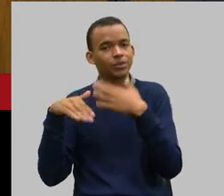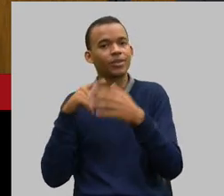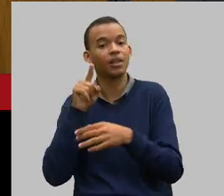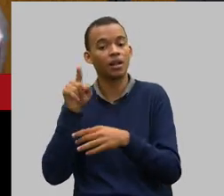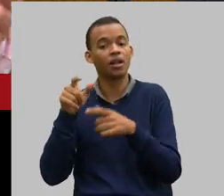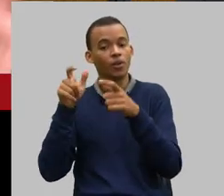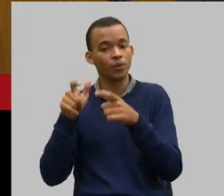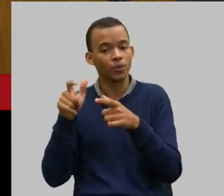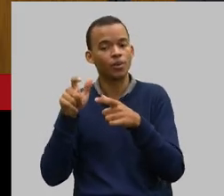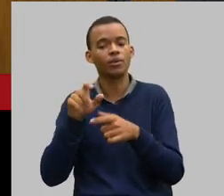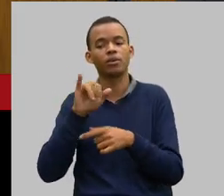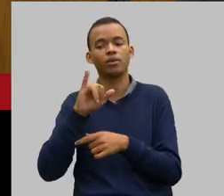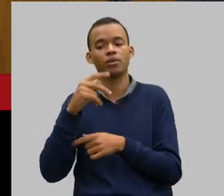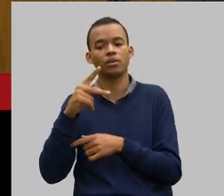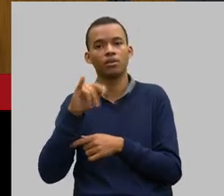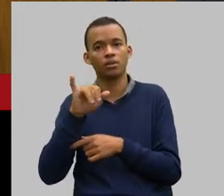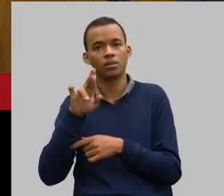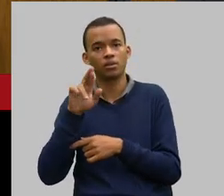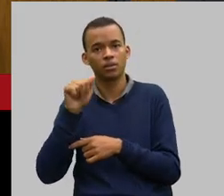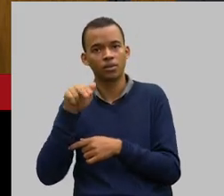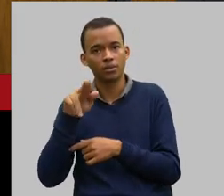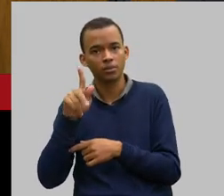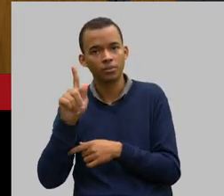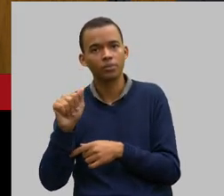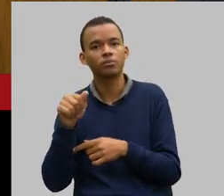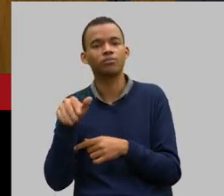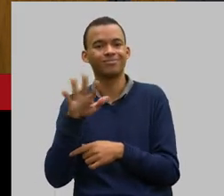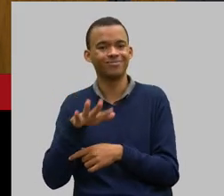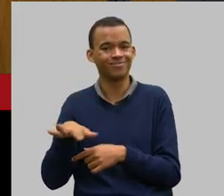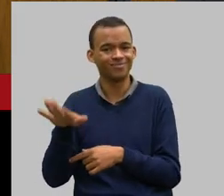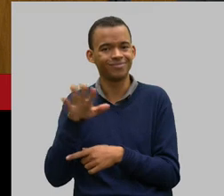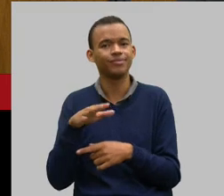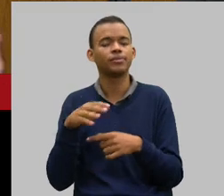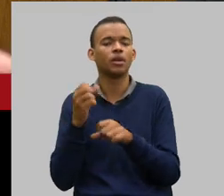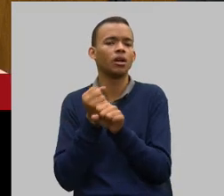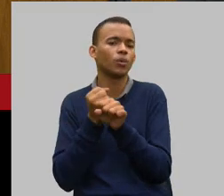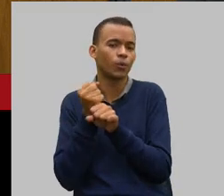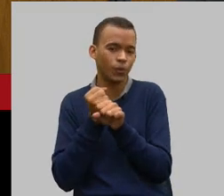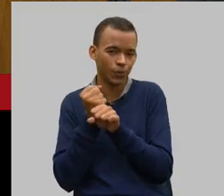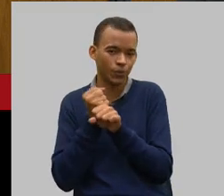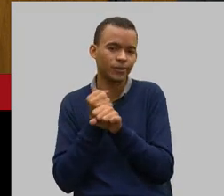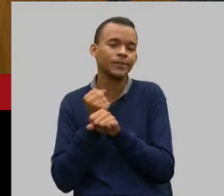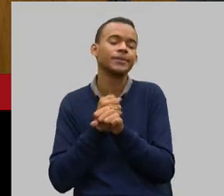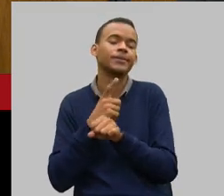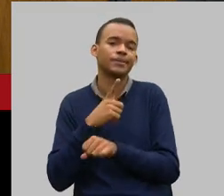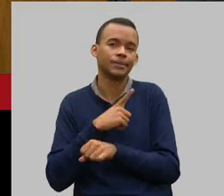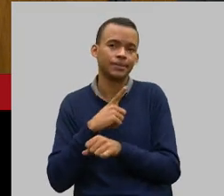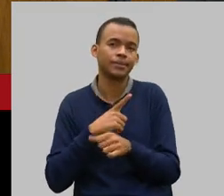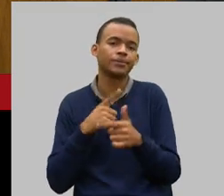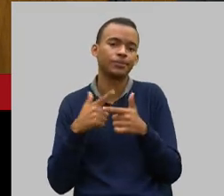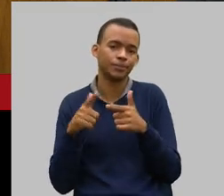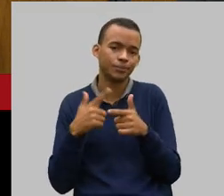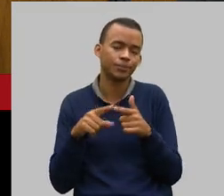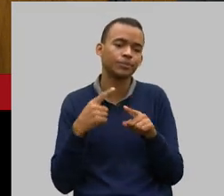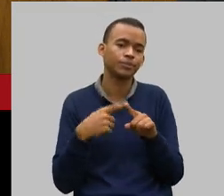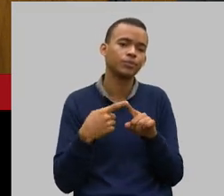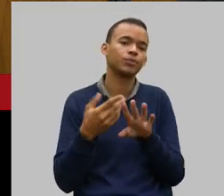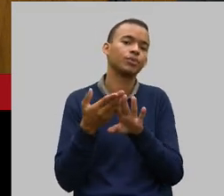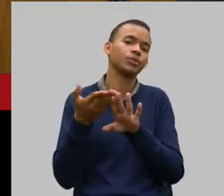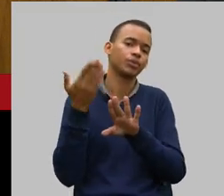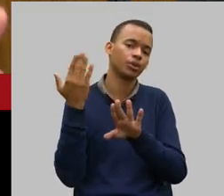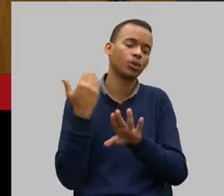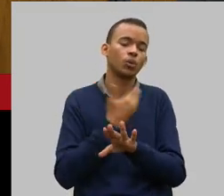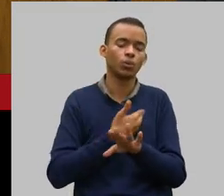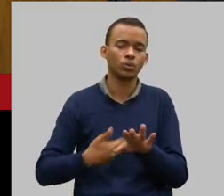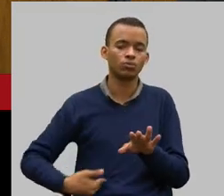Piranga do nosso médico picaba enfim de uma região que há anos vem sofrendo pelo descaso dos governos anteriores né